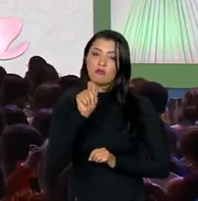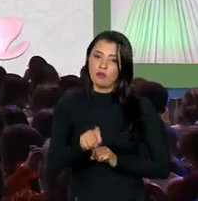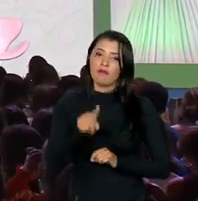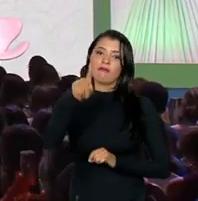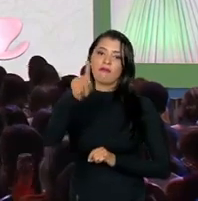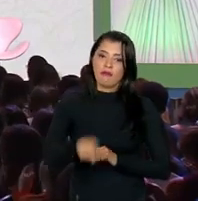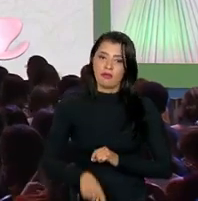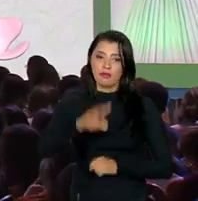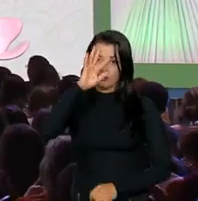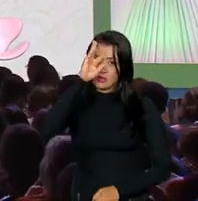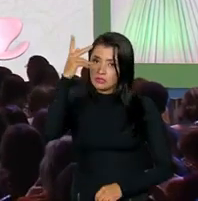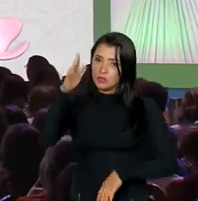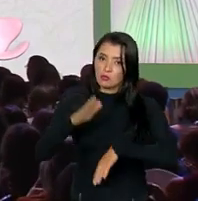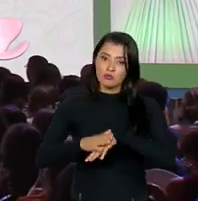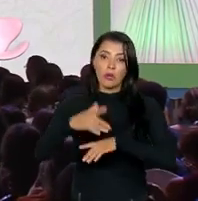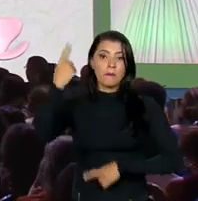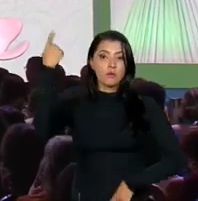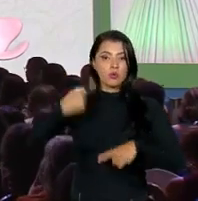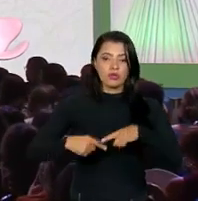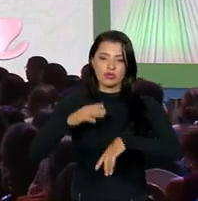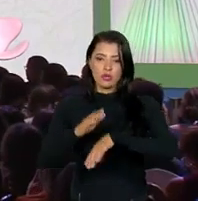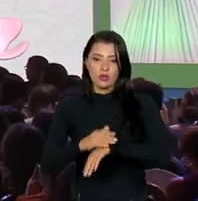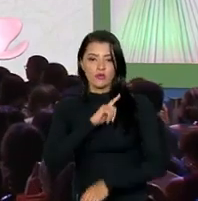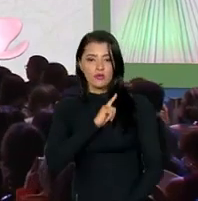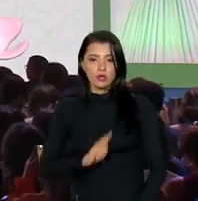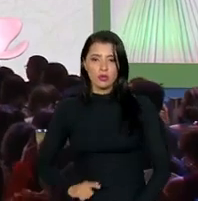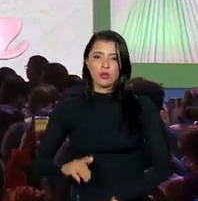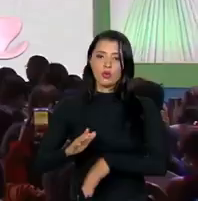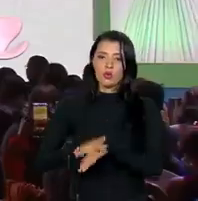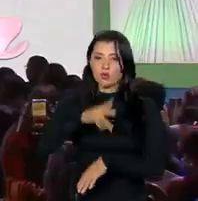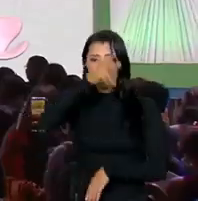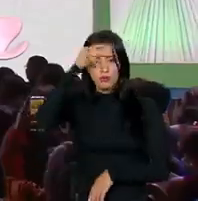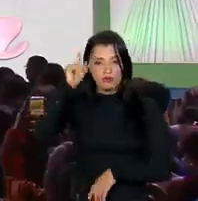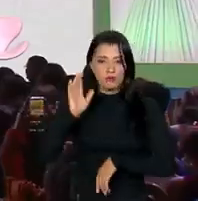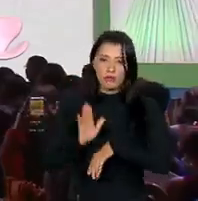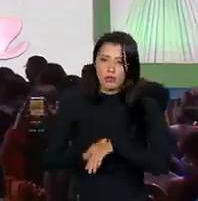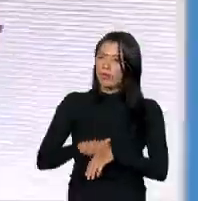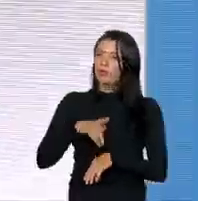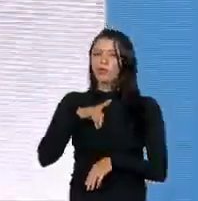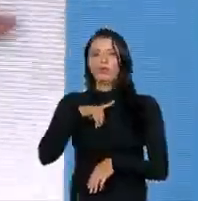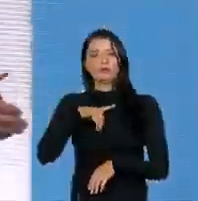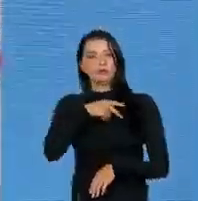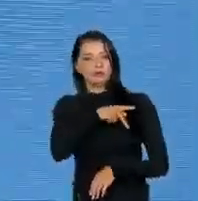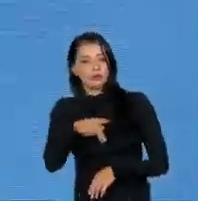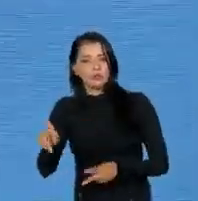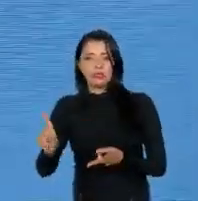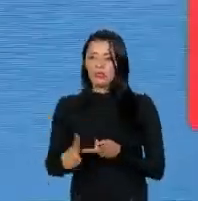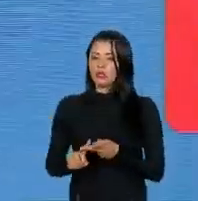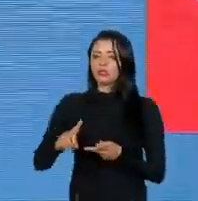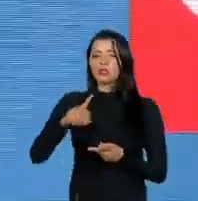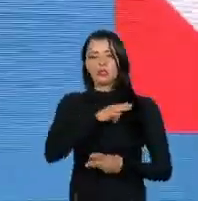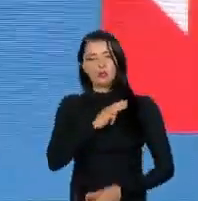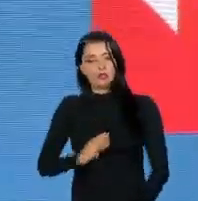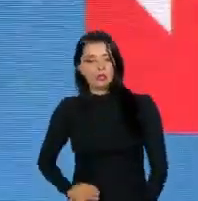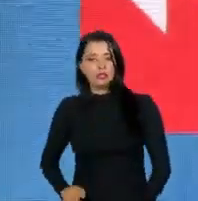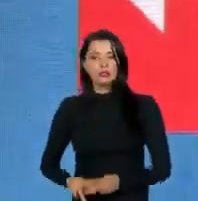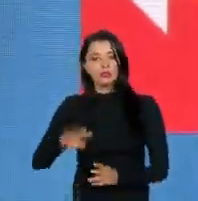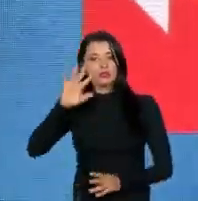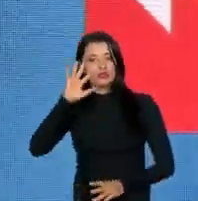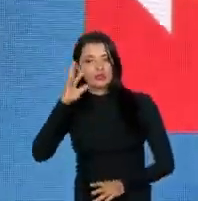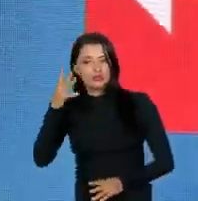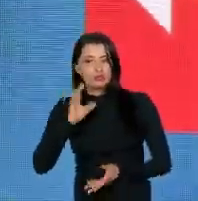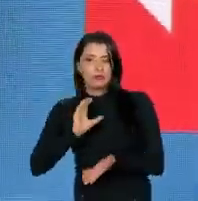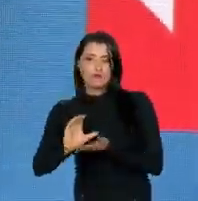decisão política do governador, do prefeito, do presidente, do secretário, do ministro, decidir